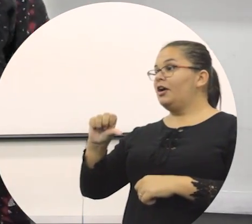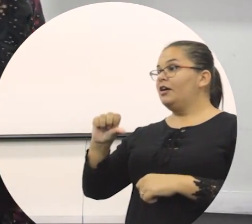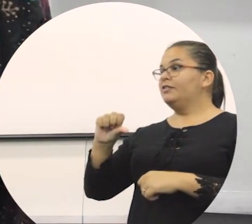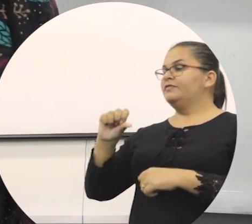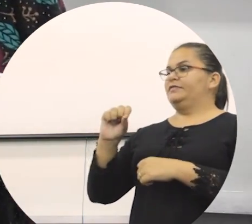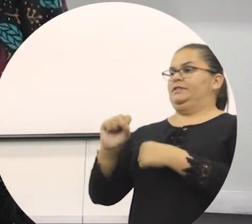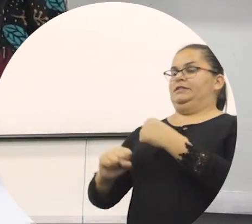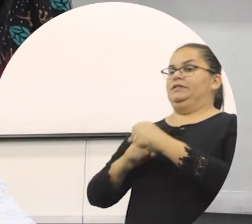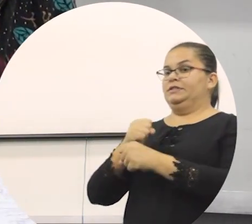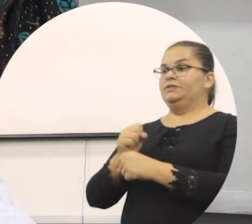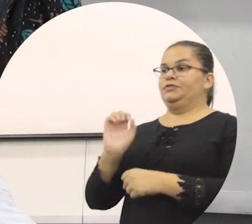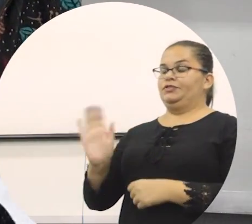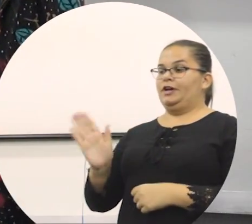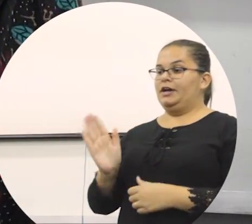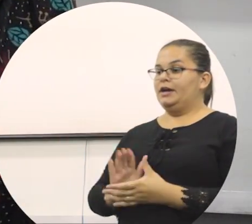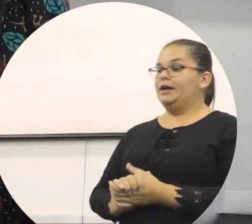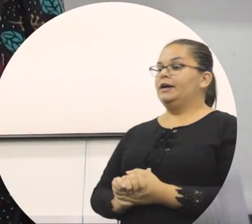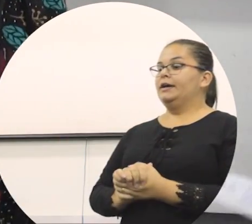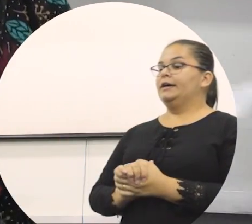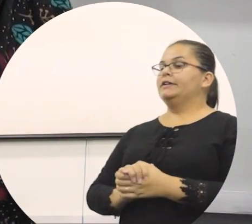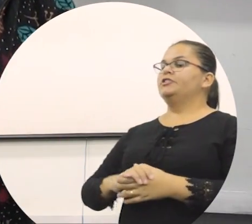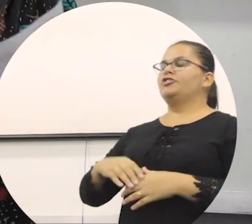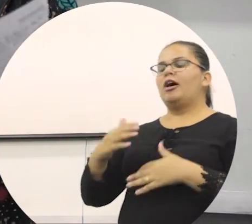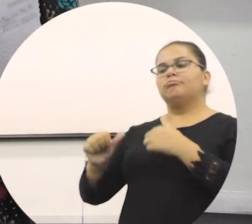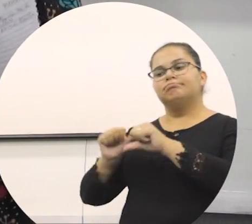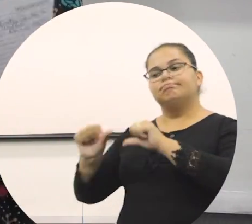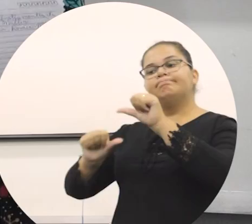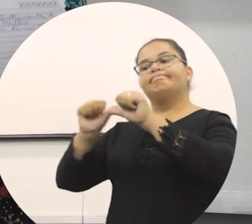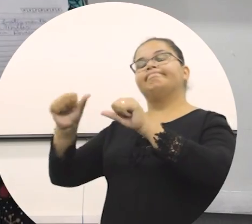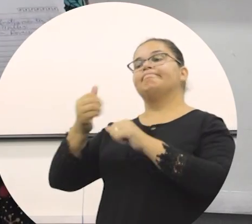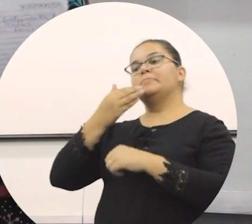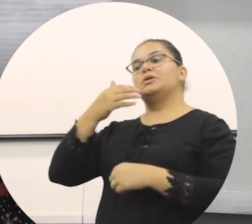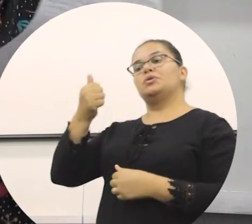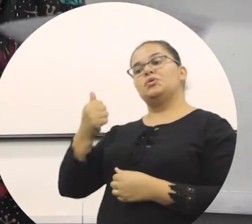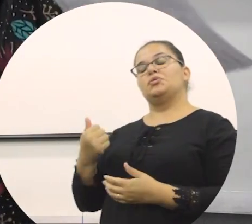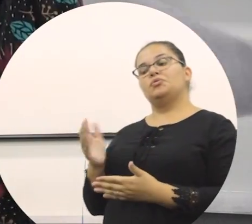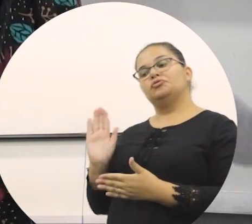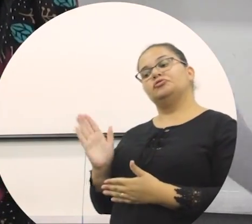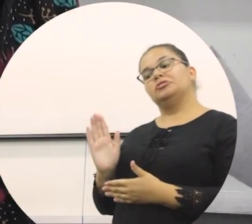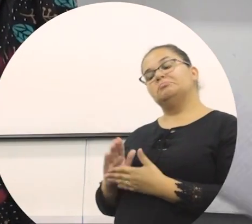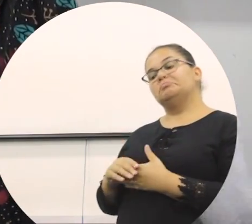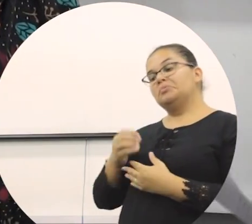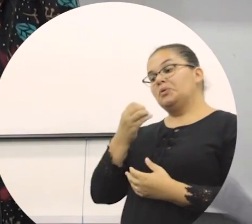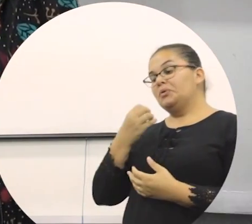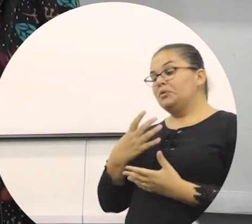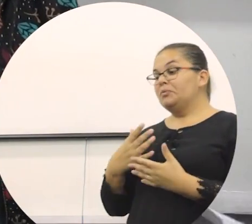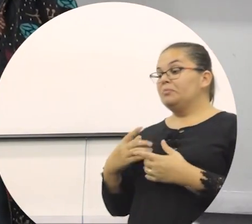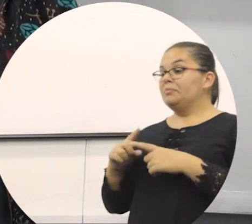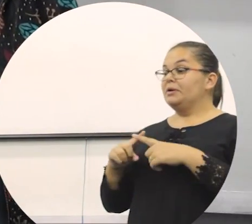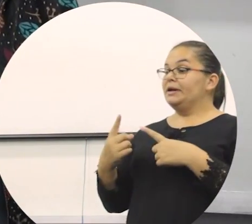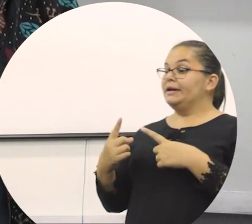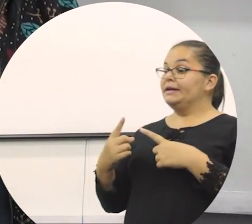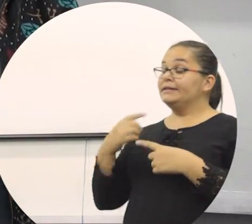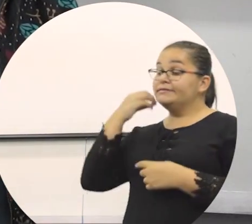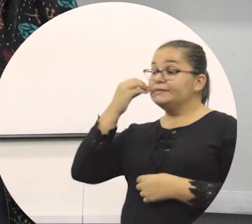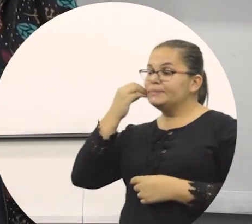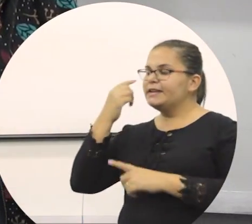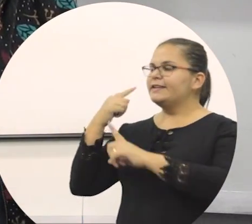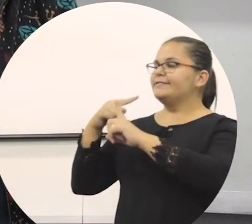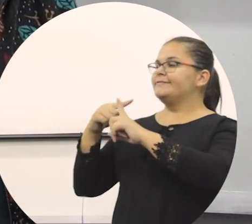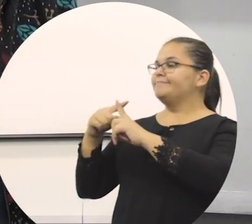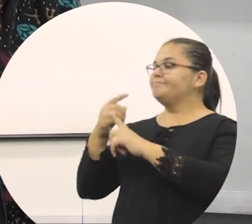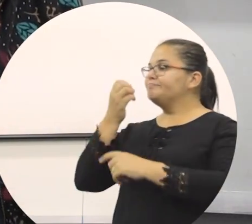a gente teve bastante mudança para melhor, né? E, E uma experiência bastante positiva foi